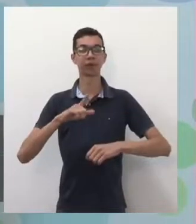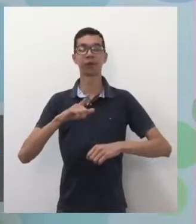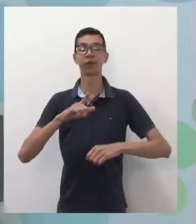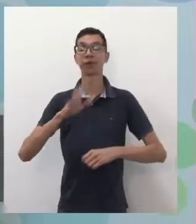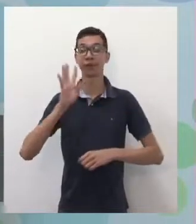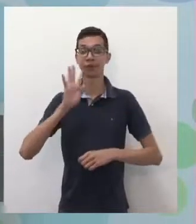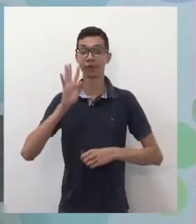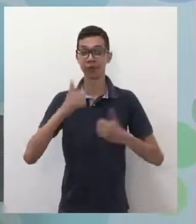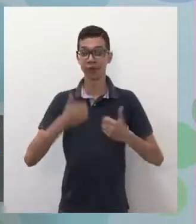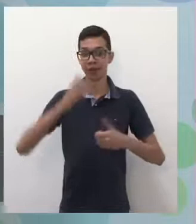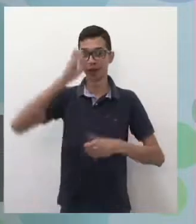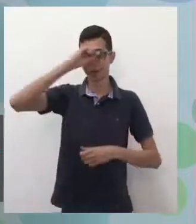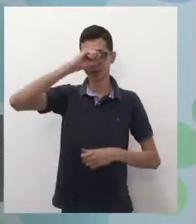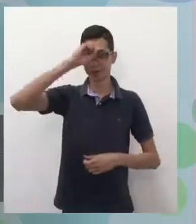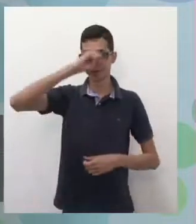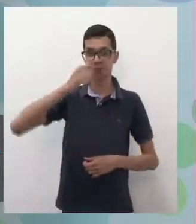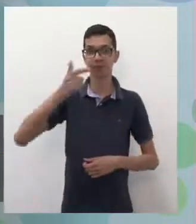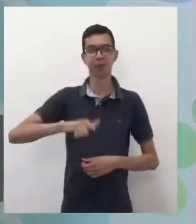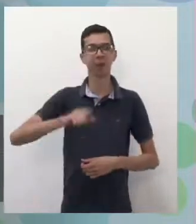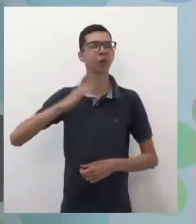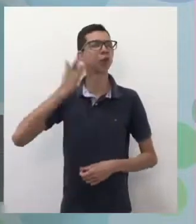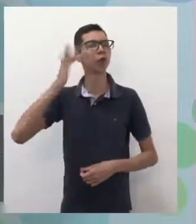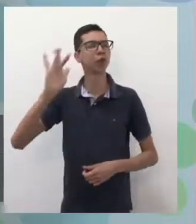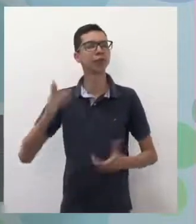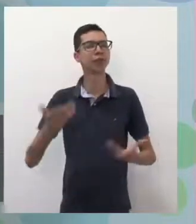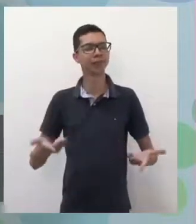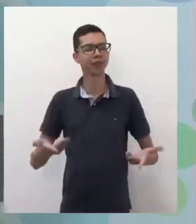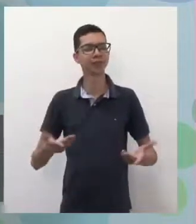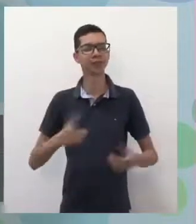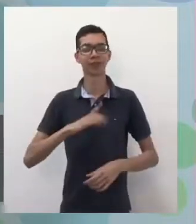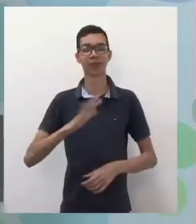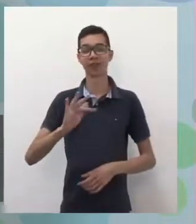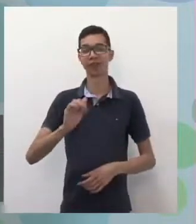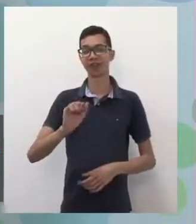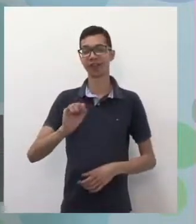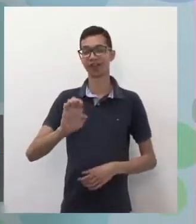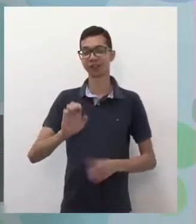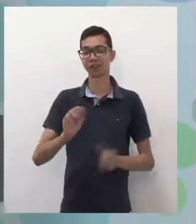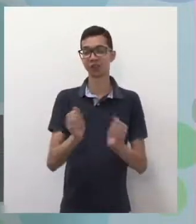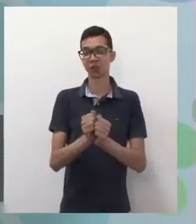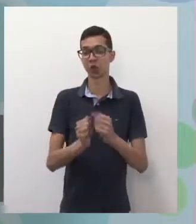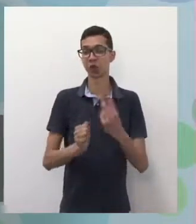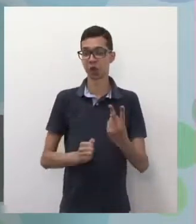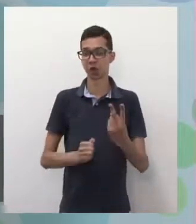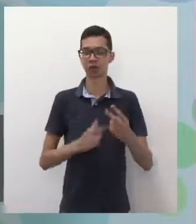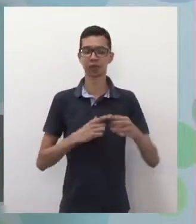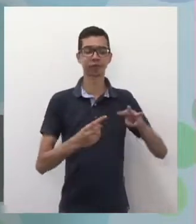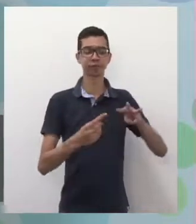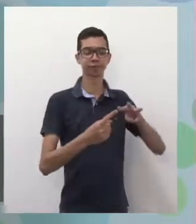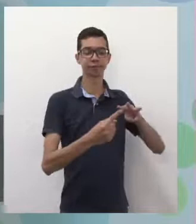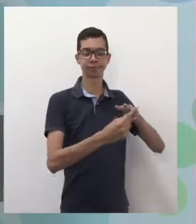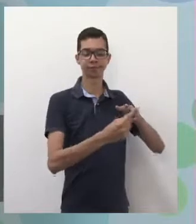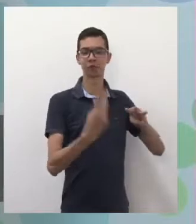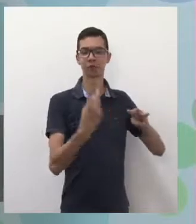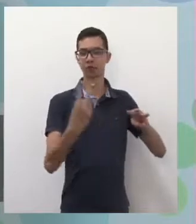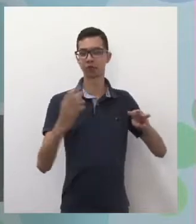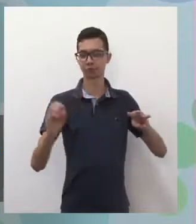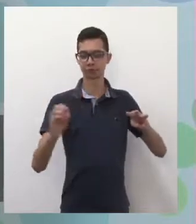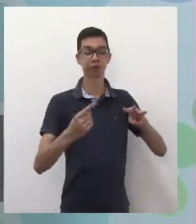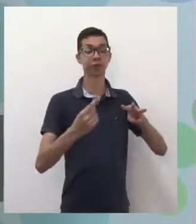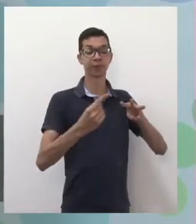hein? Né? Quem não sabia é essa, ó. Ligar fase com fase dá 220, ligar fase com neutro dá